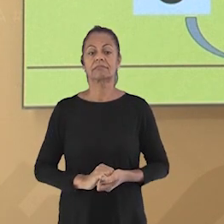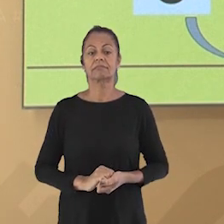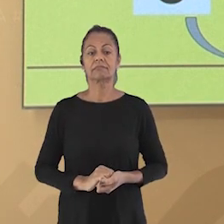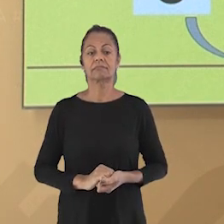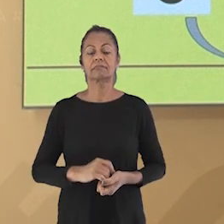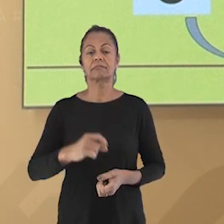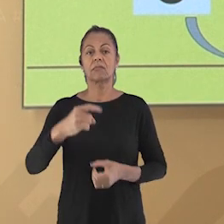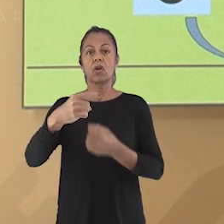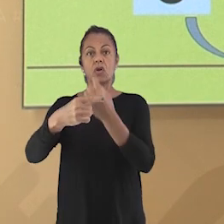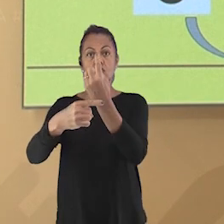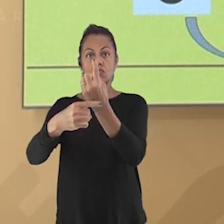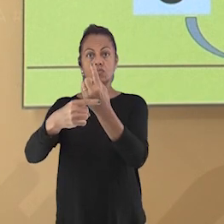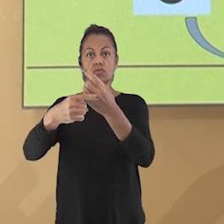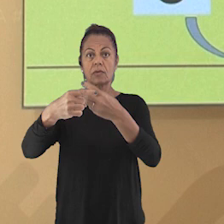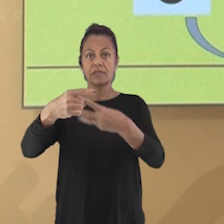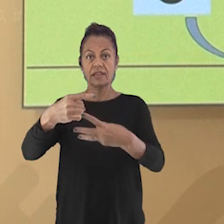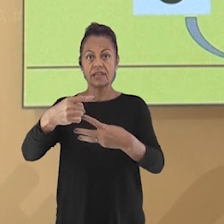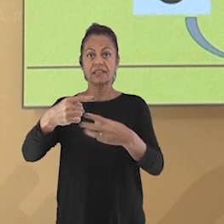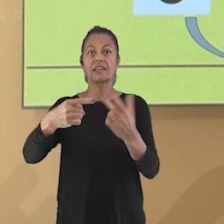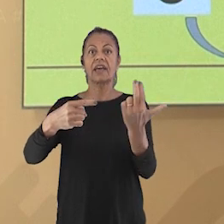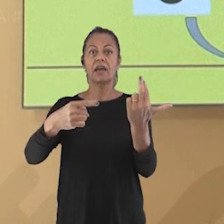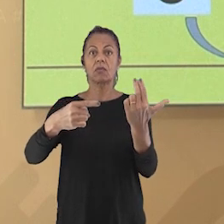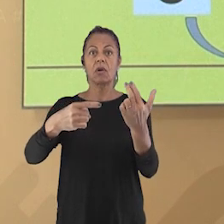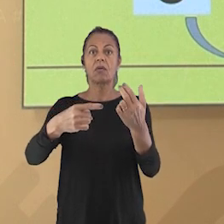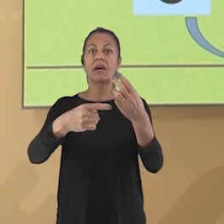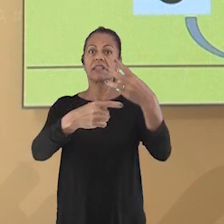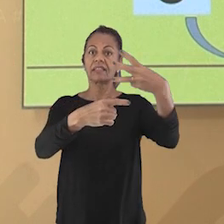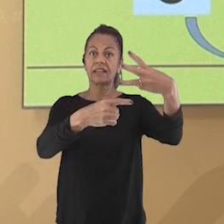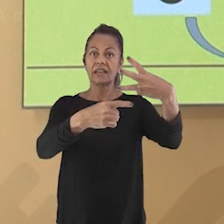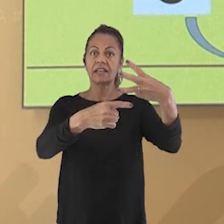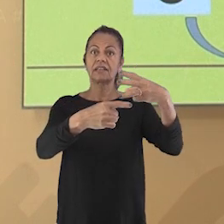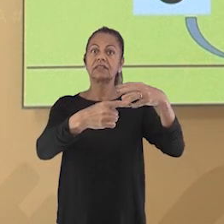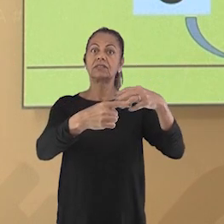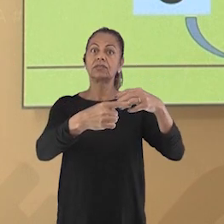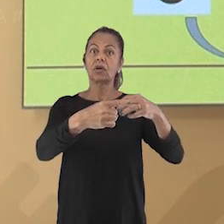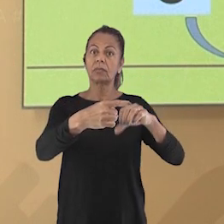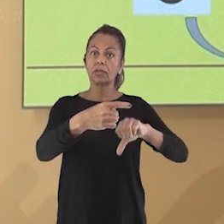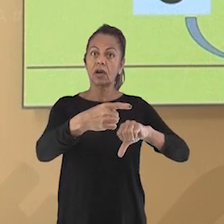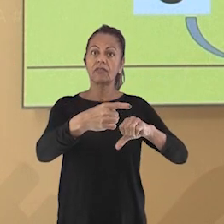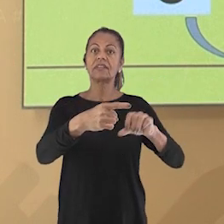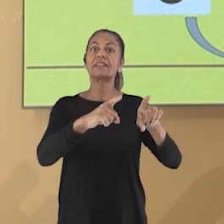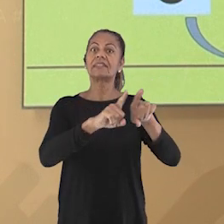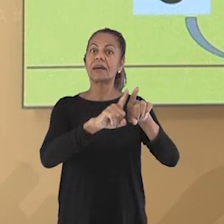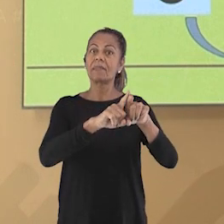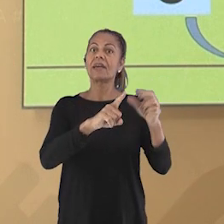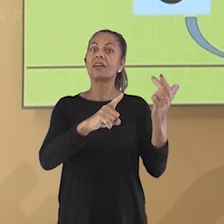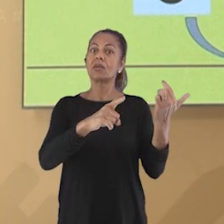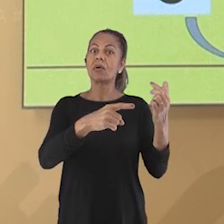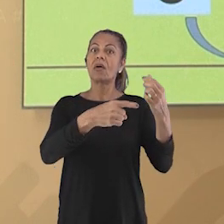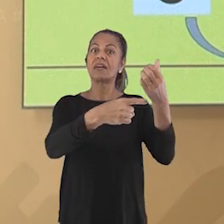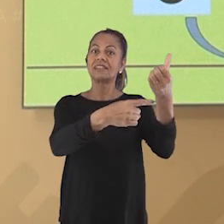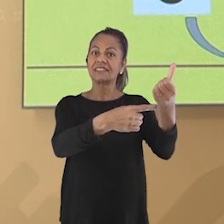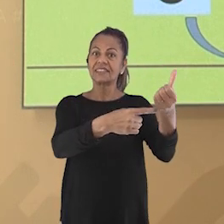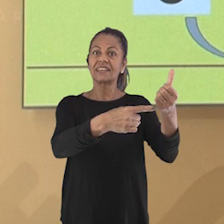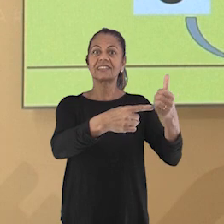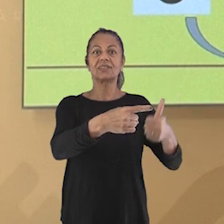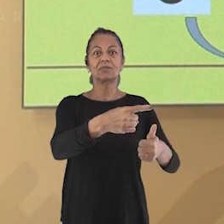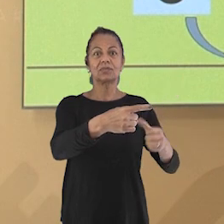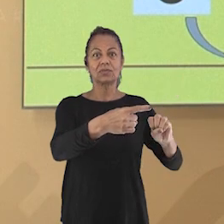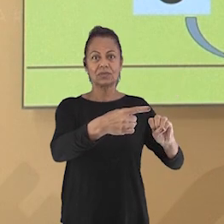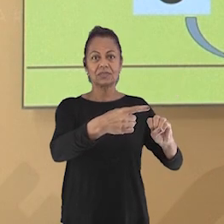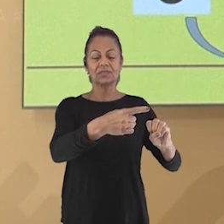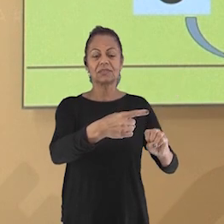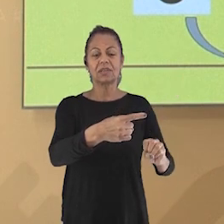3 é igual a 3 sobre 9, que também é igual a 6 sobre 18avos.